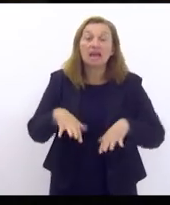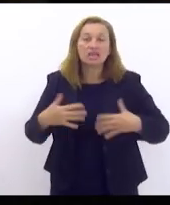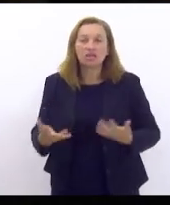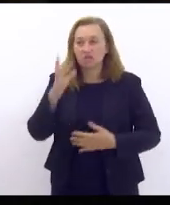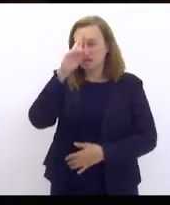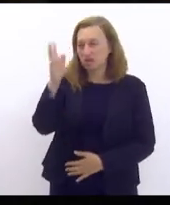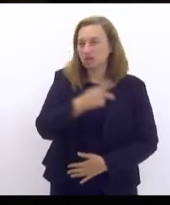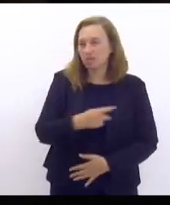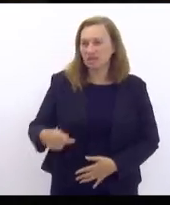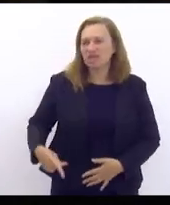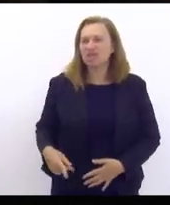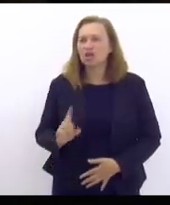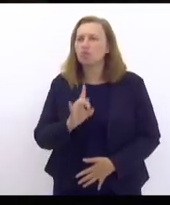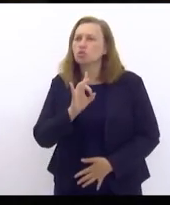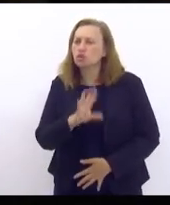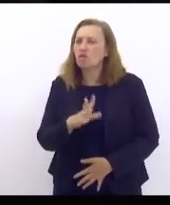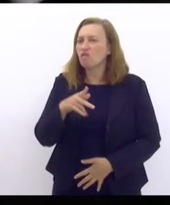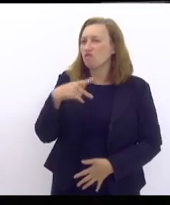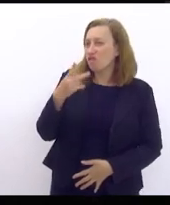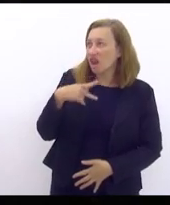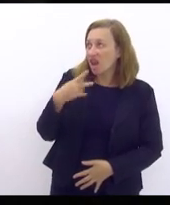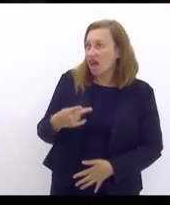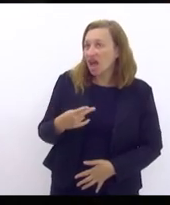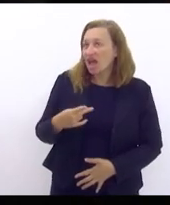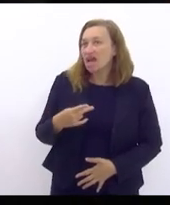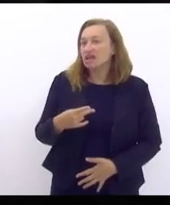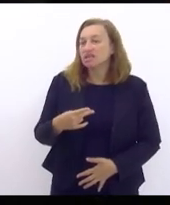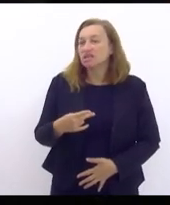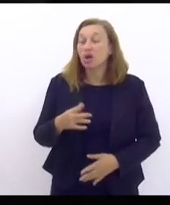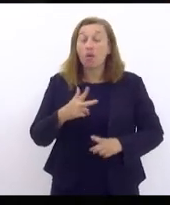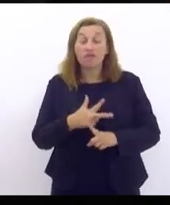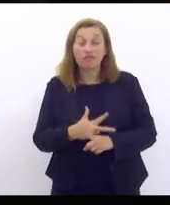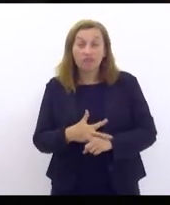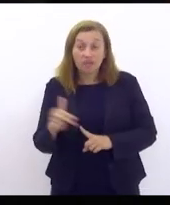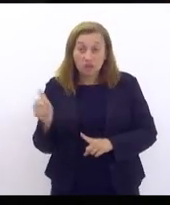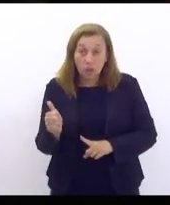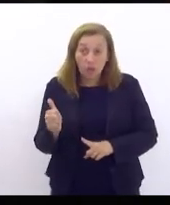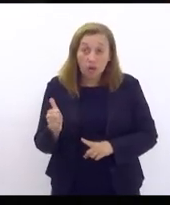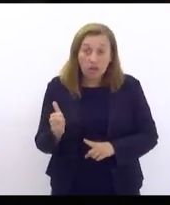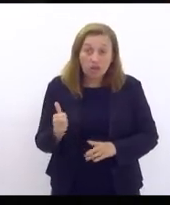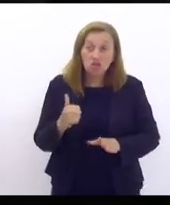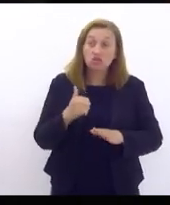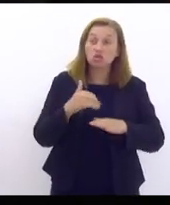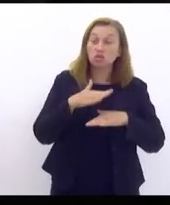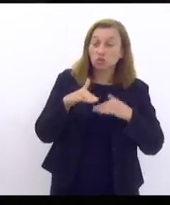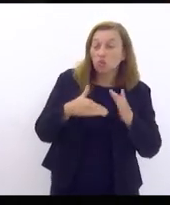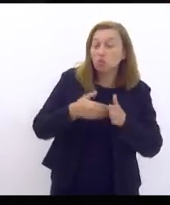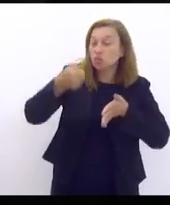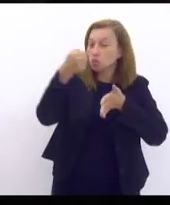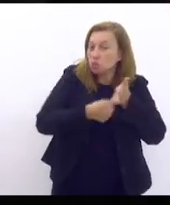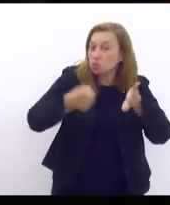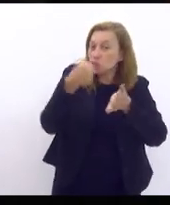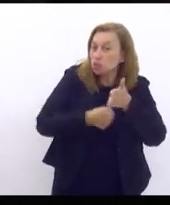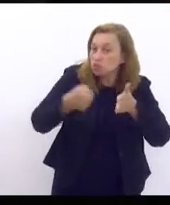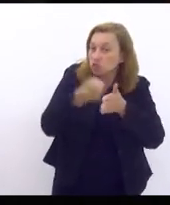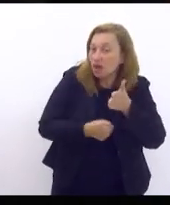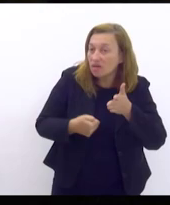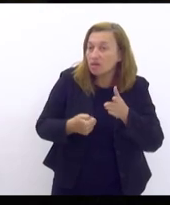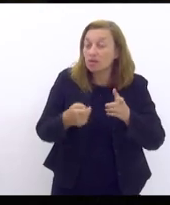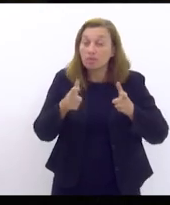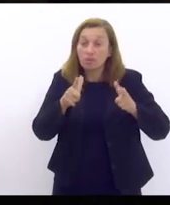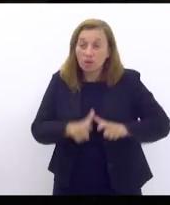senhora Presidenta, não só falar que essa é uma vitória daqueles e daquelas que lutaram pela Feira de São